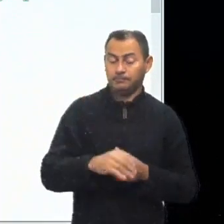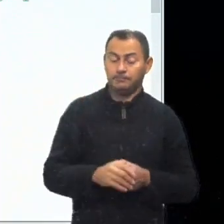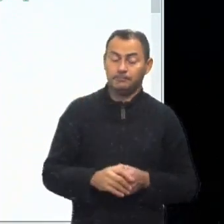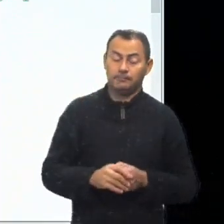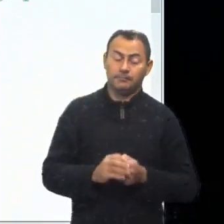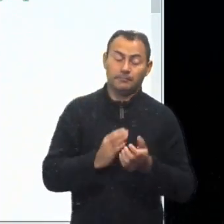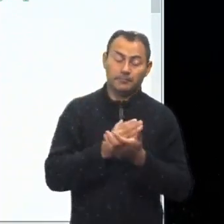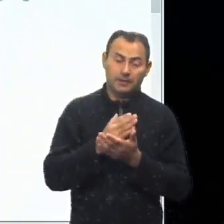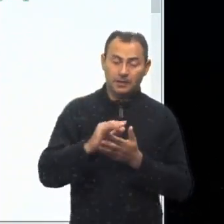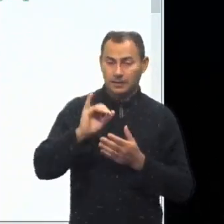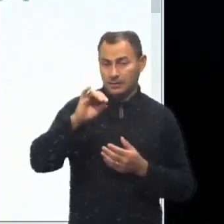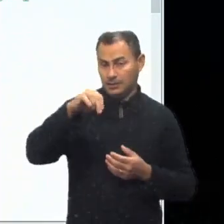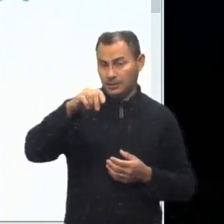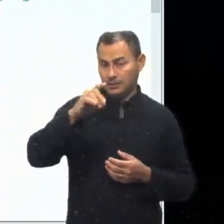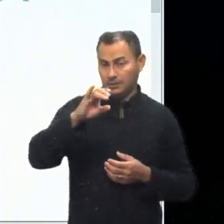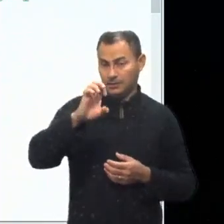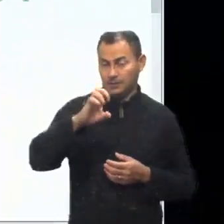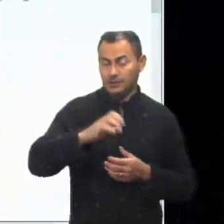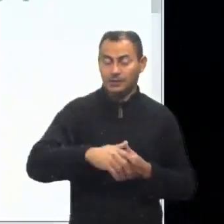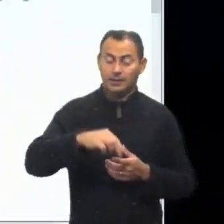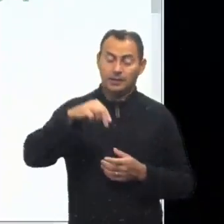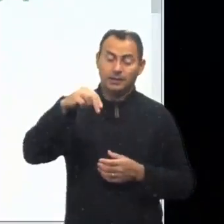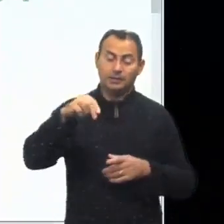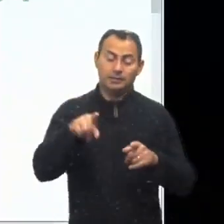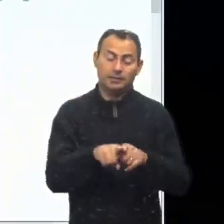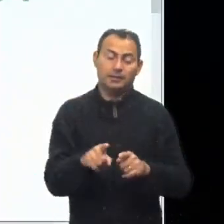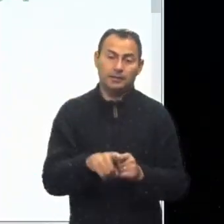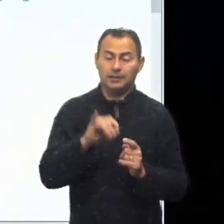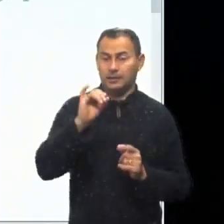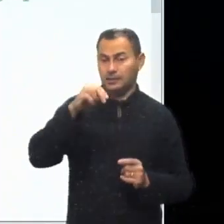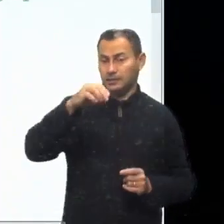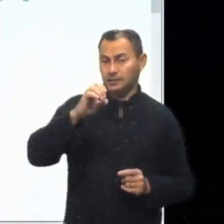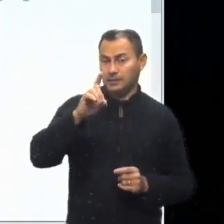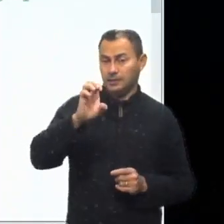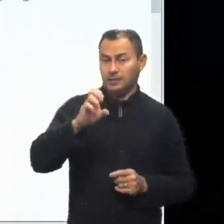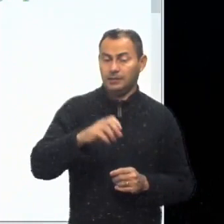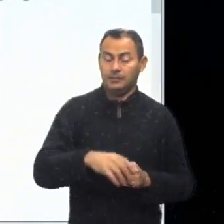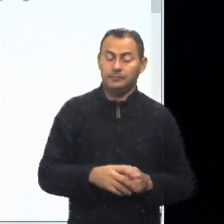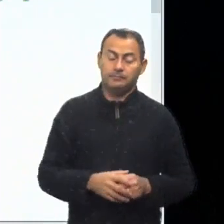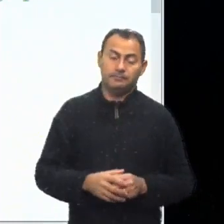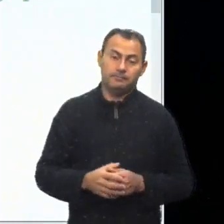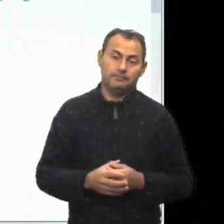de índice n e de índice n